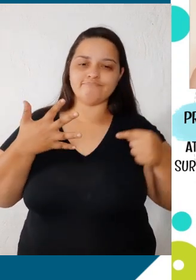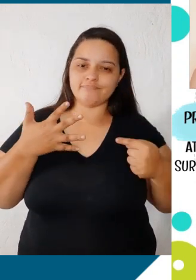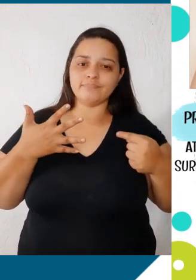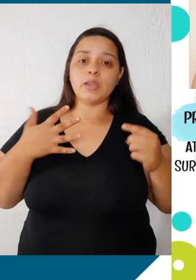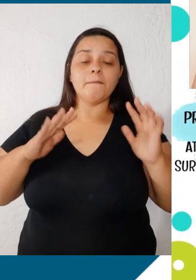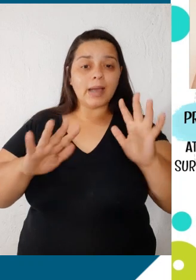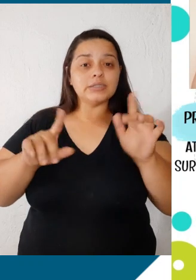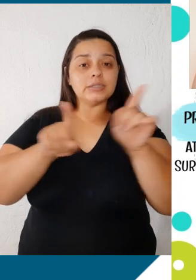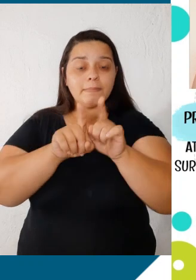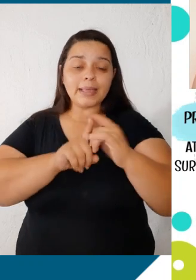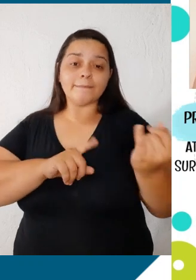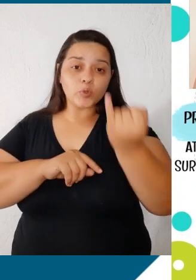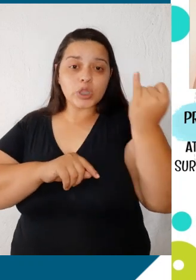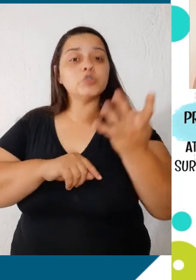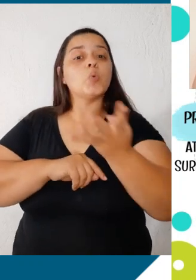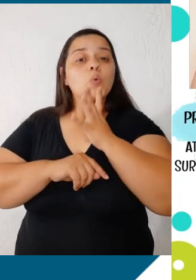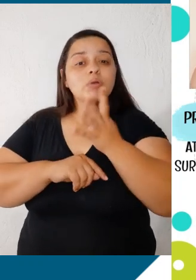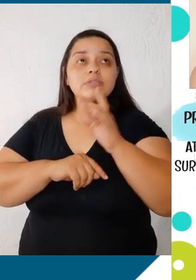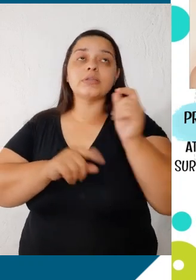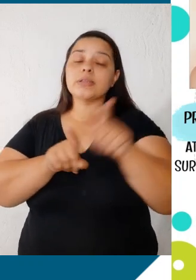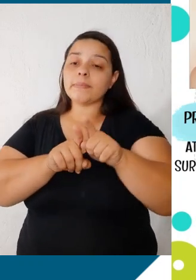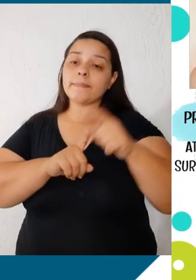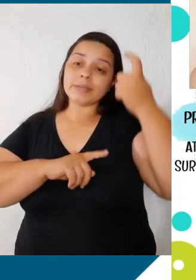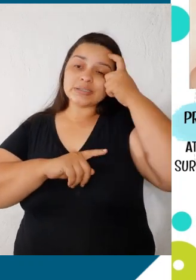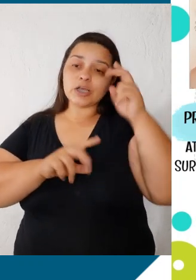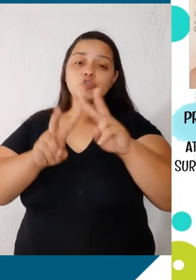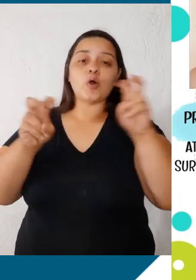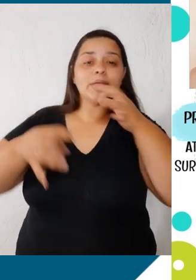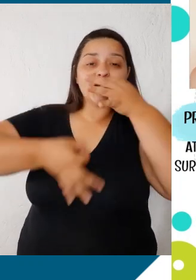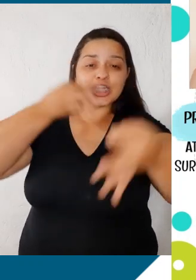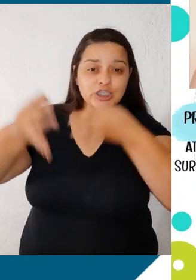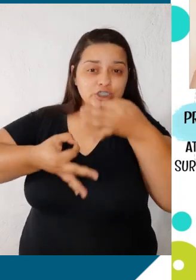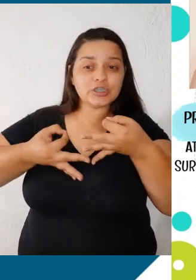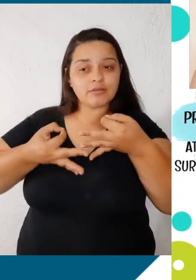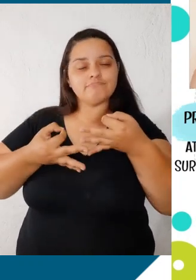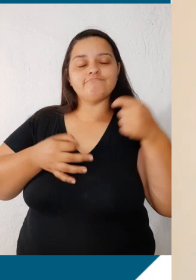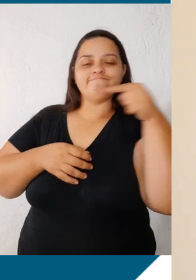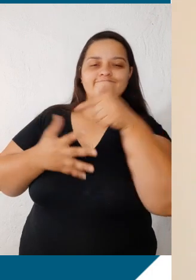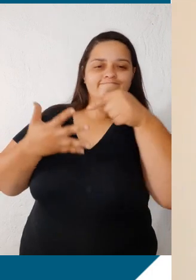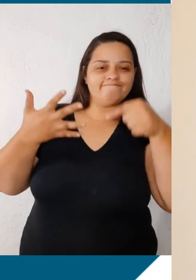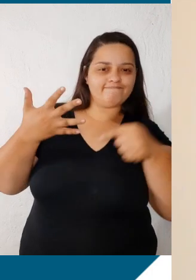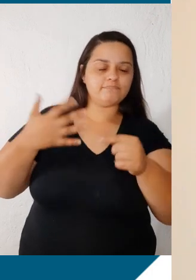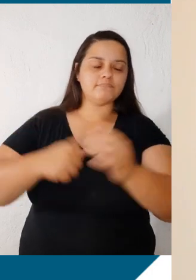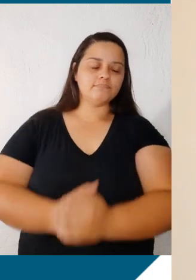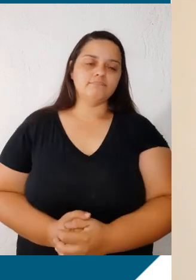frequência. Mas também é importante conhecer e pensar sobre as críticas que são feitas a ela.